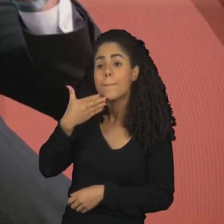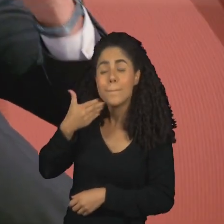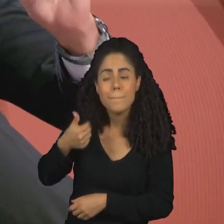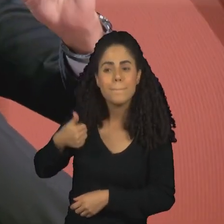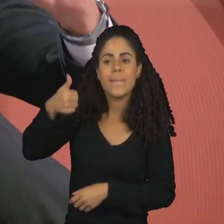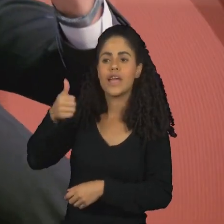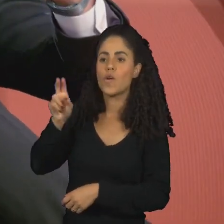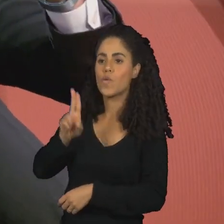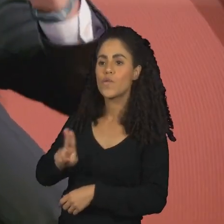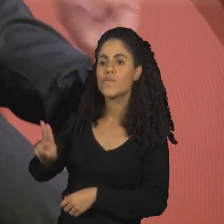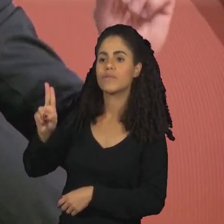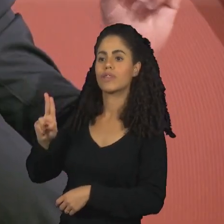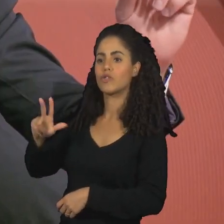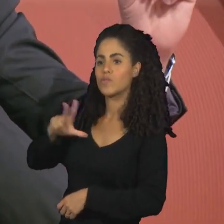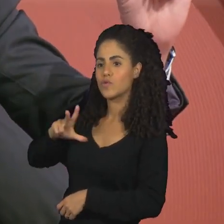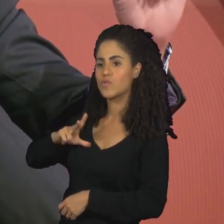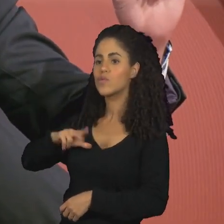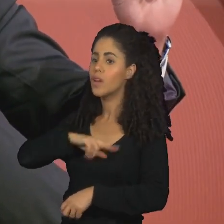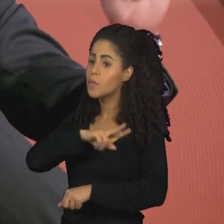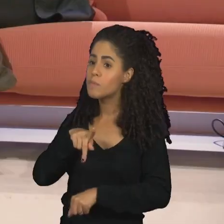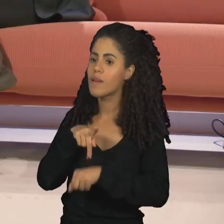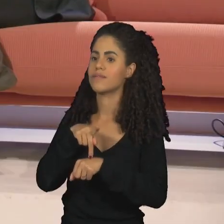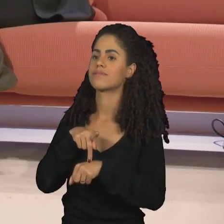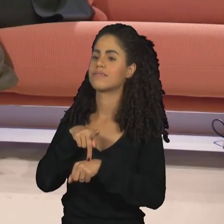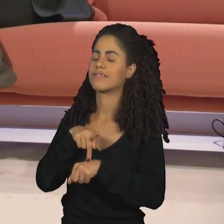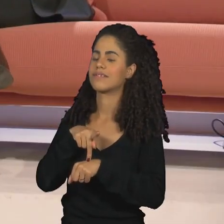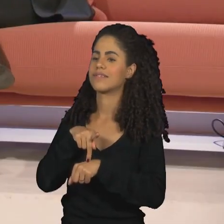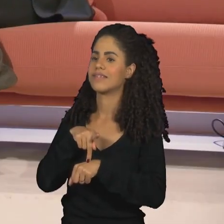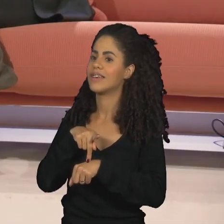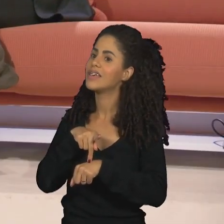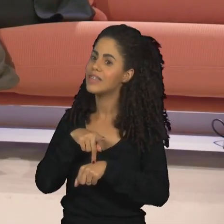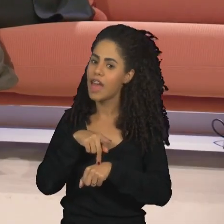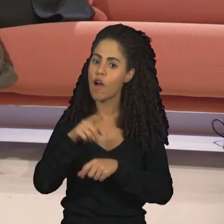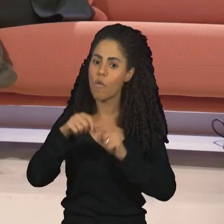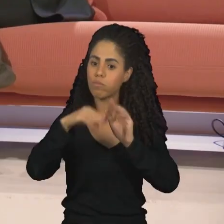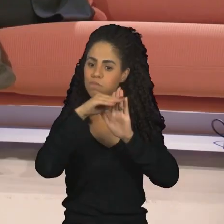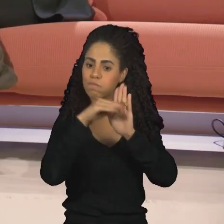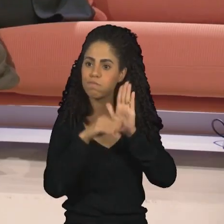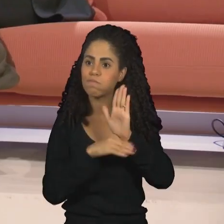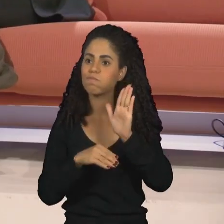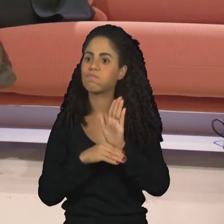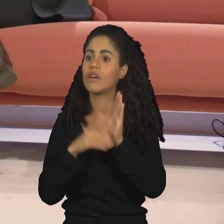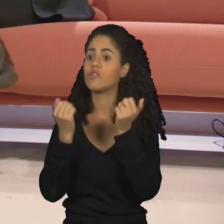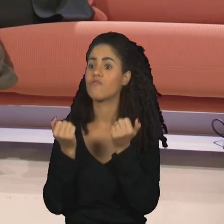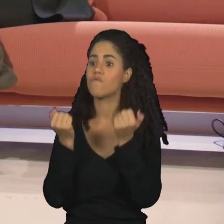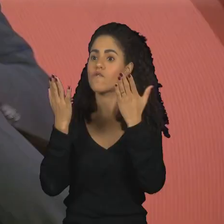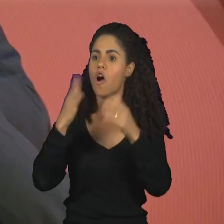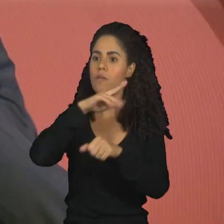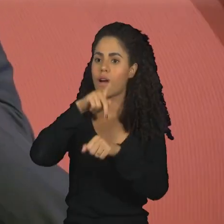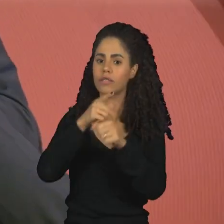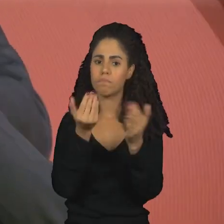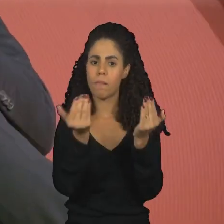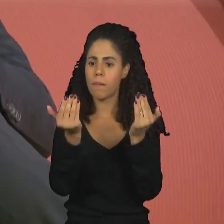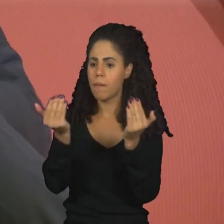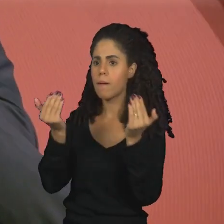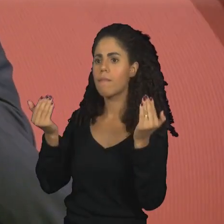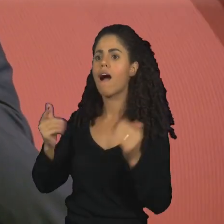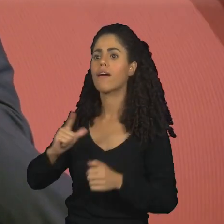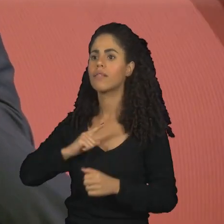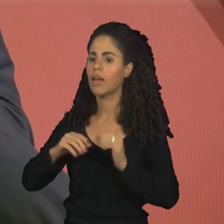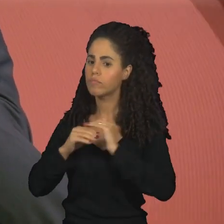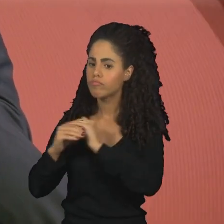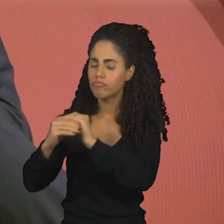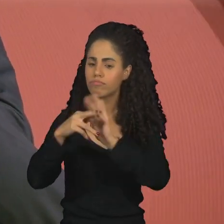universidade privada do país. E é um ranking internacional que estuda, quer dizer, tem vários parâmetros,